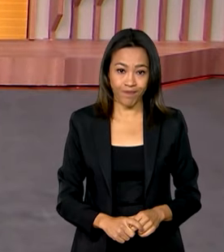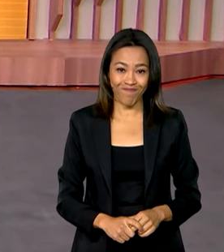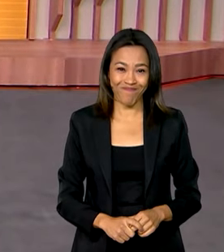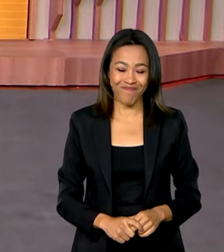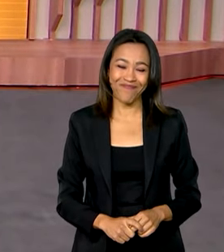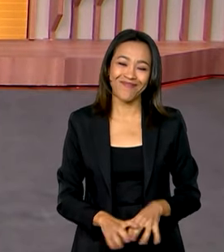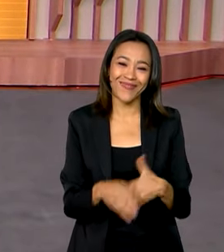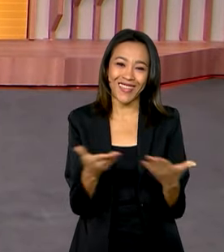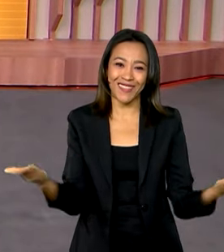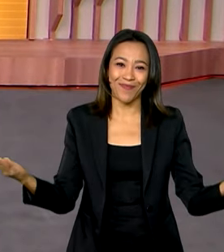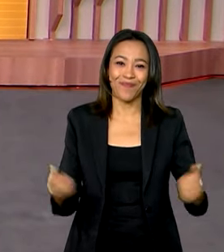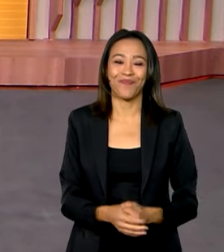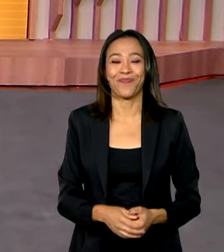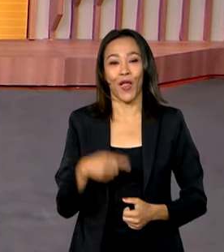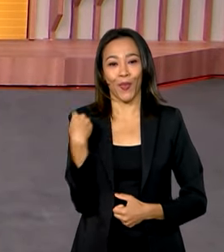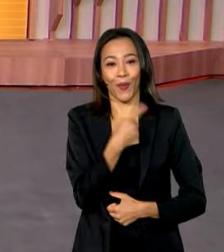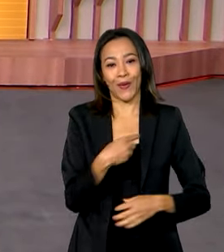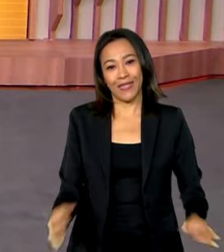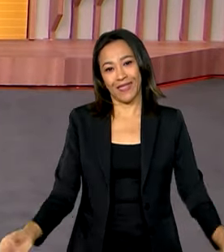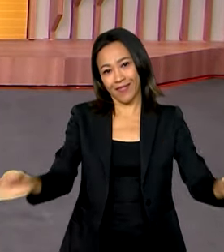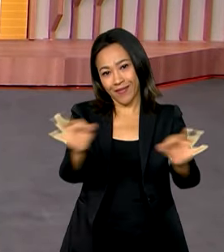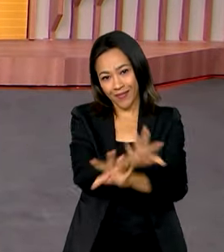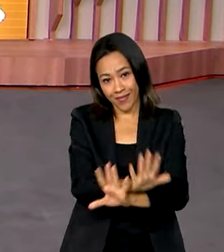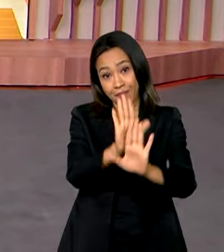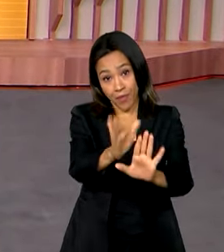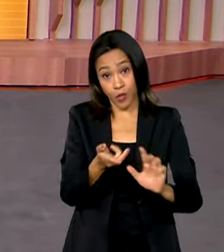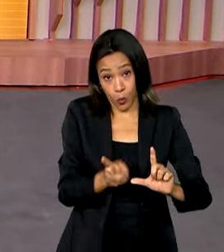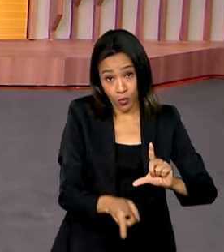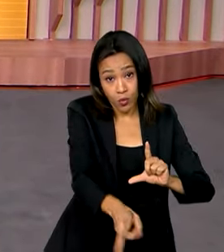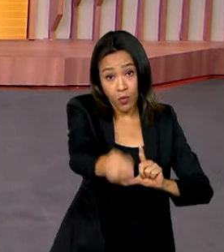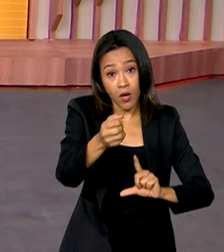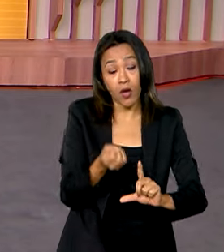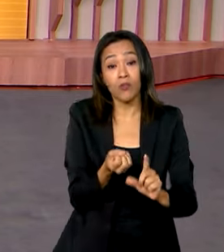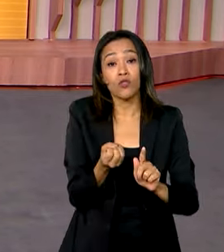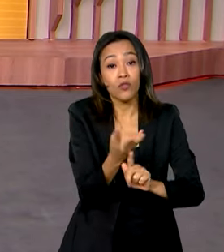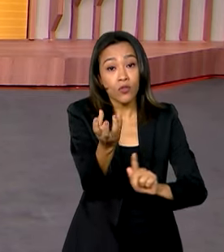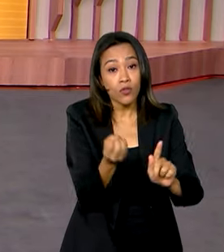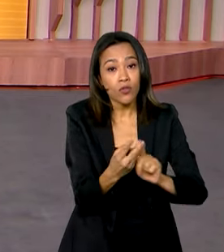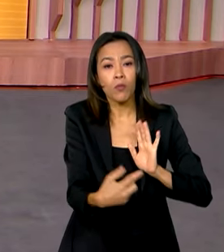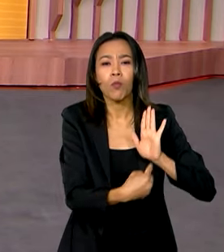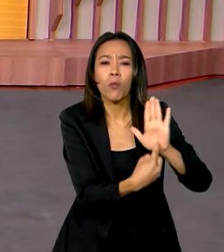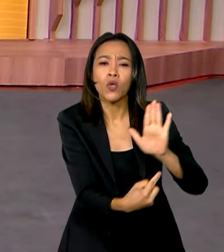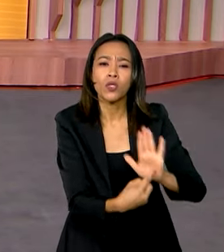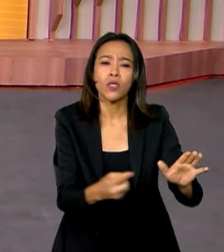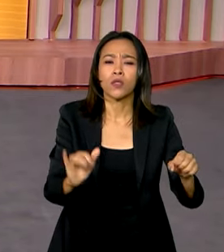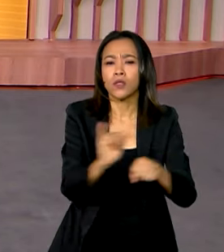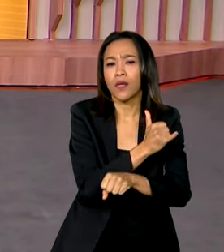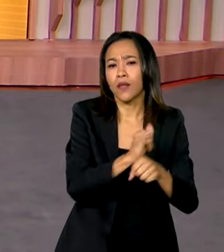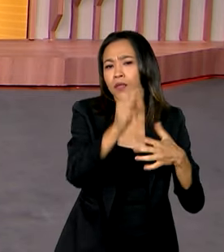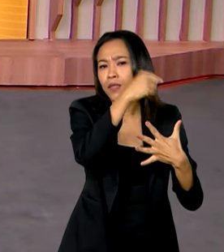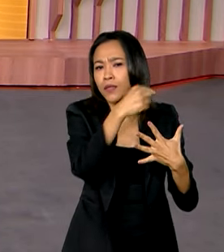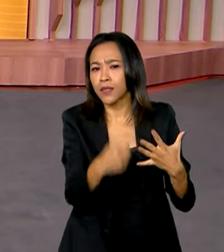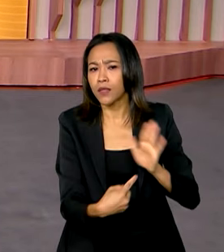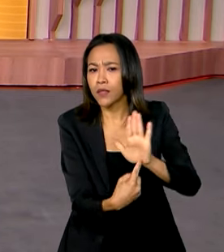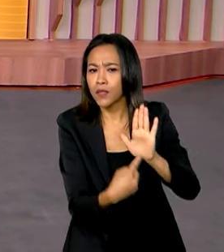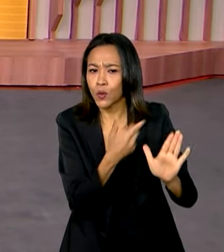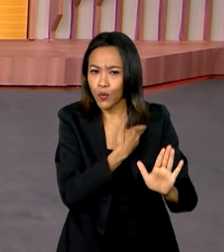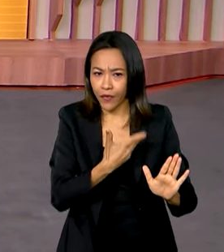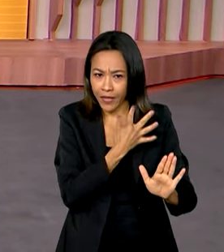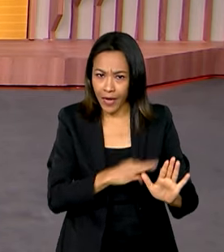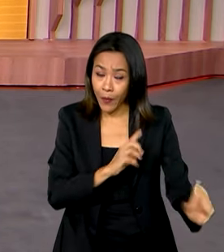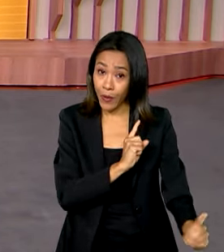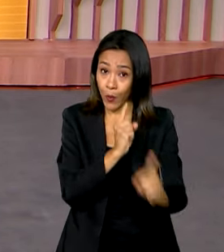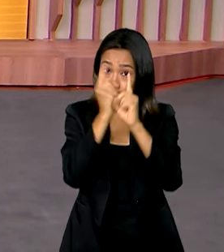É isso, e Brasil em Dia fica por aqui, mas o Canal GOV segue com a programação, mostrando todas as ações do governo federal, com